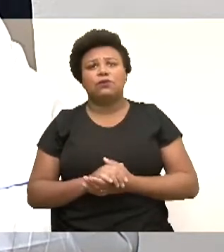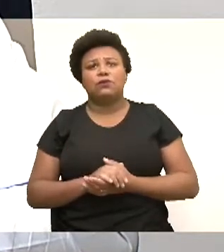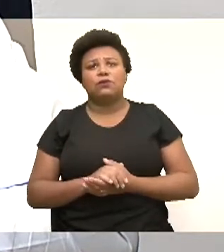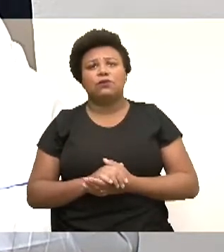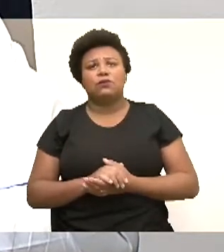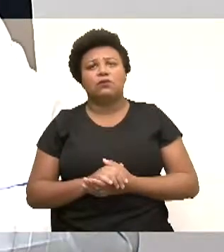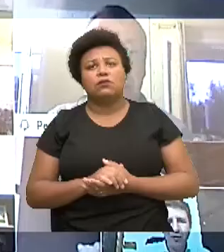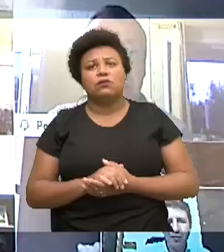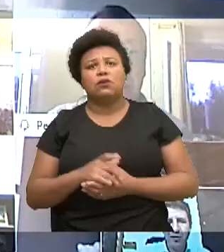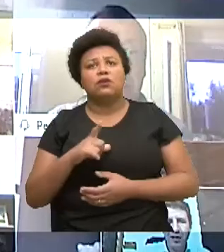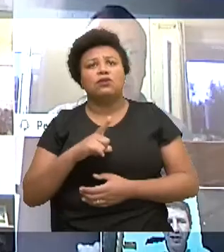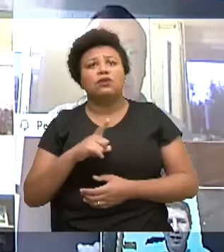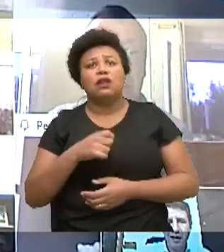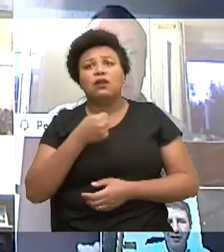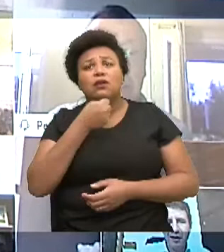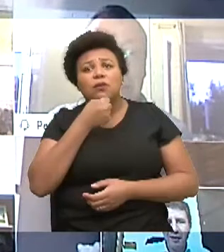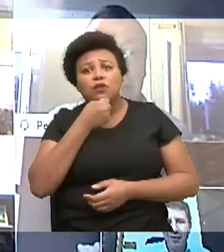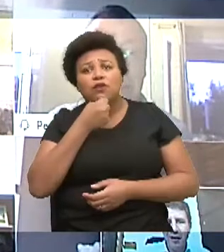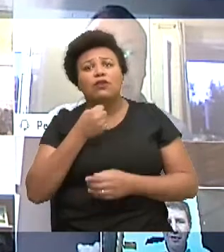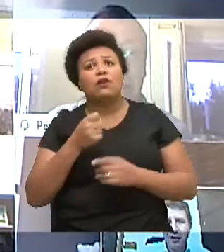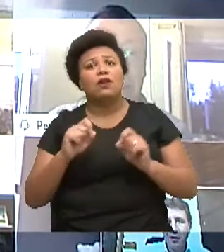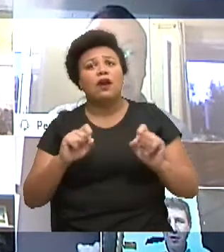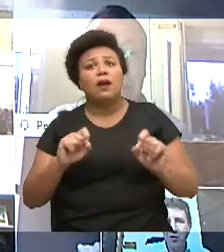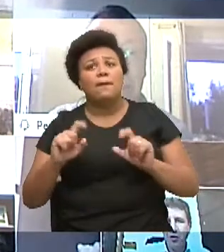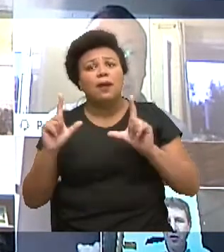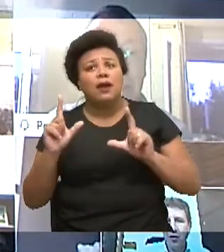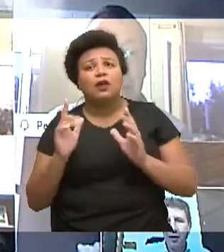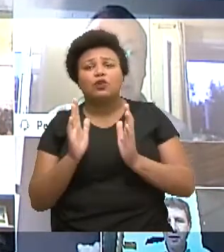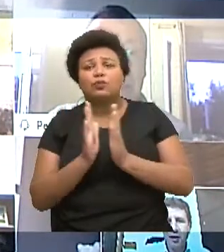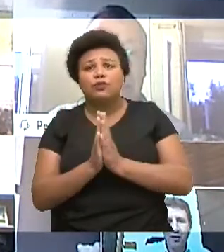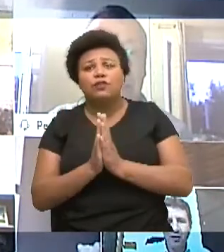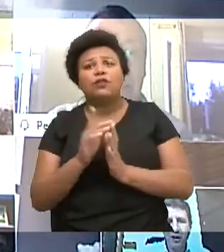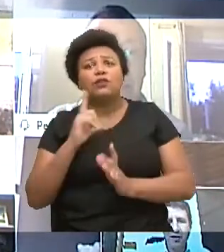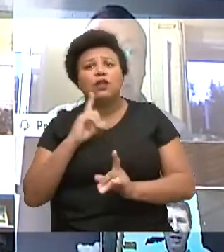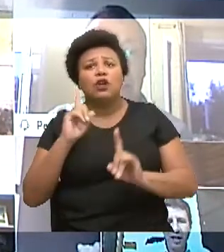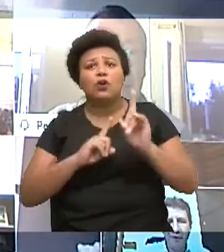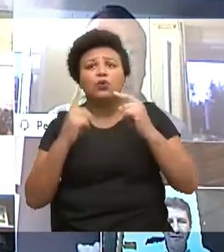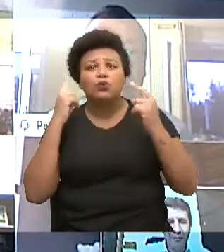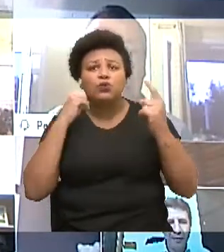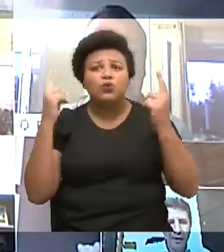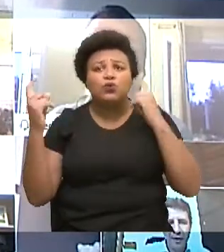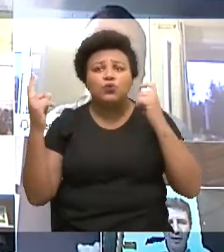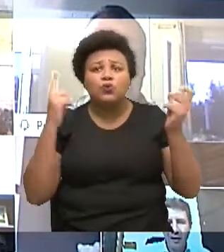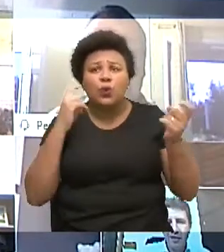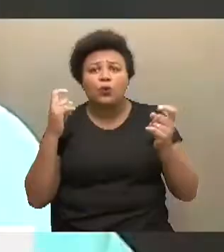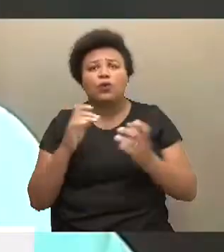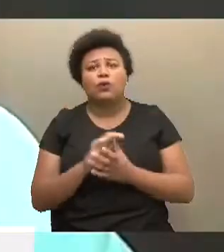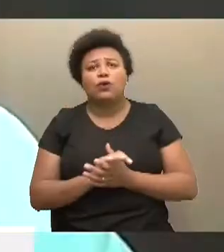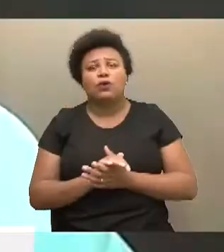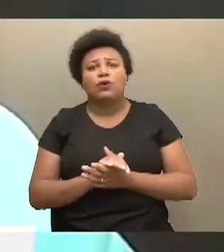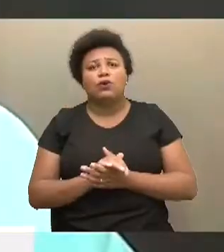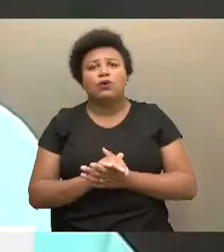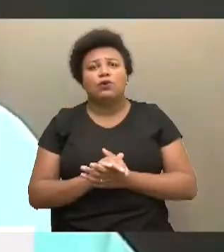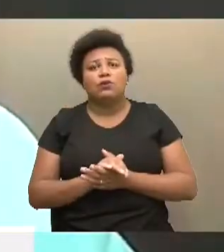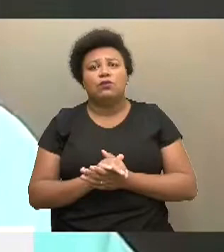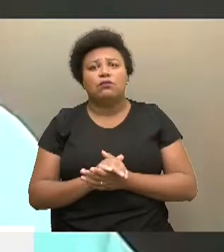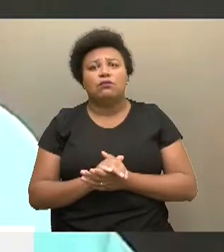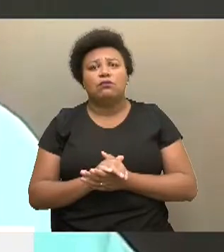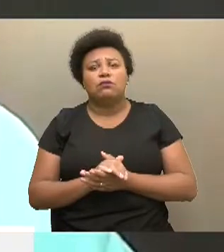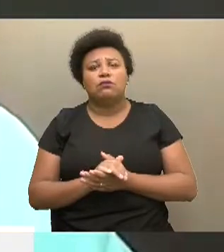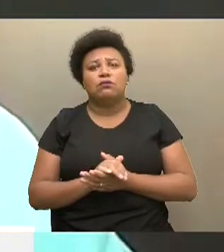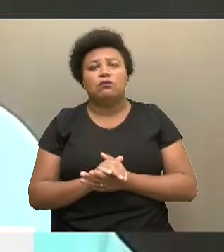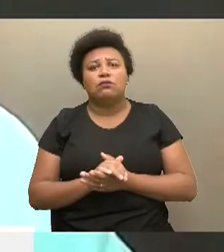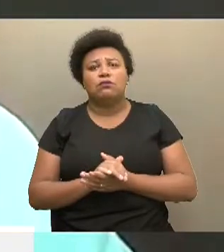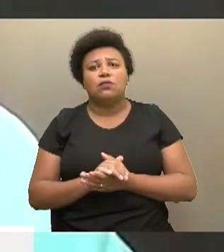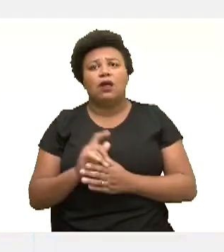nós temos microfones abertos, por gentileza. Está chegando algum som aqui de microfone que está aberto. É